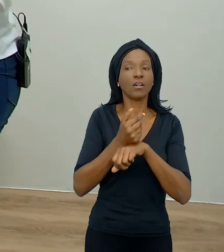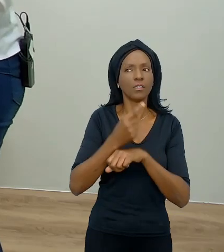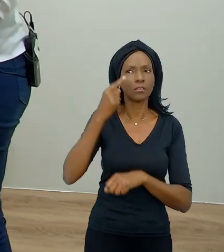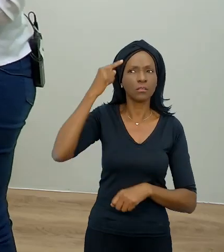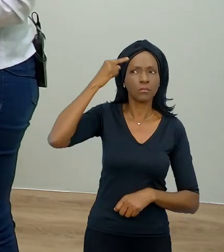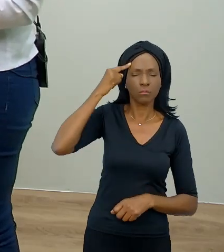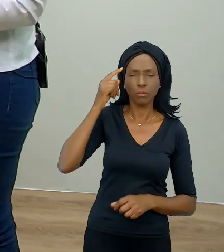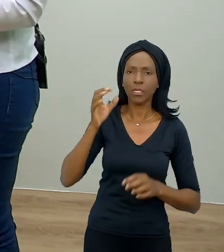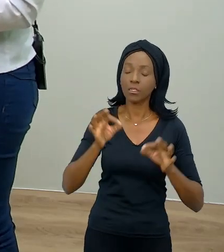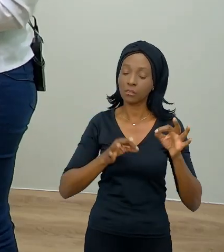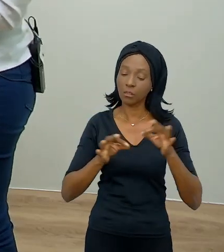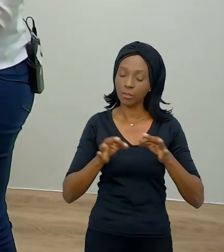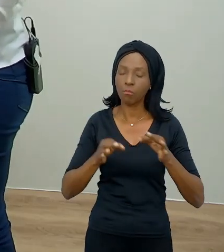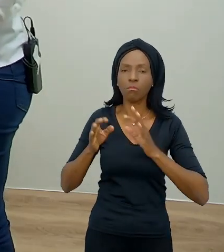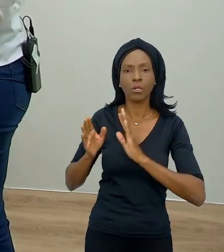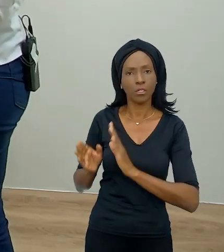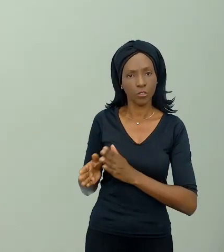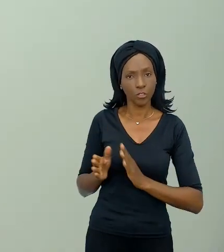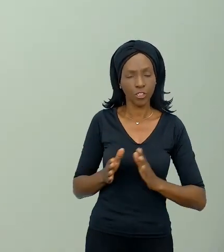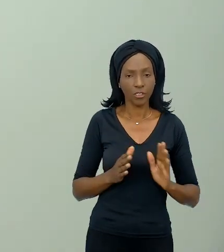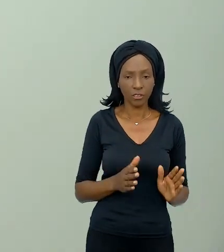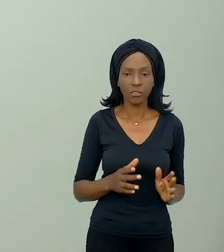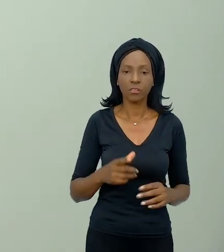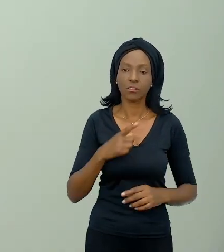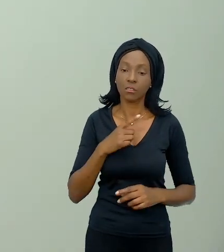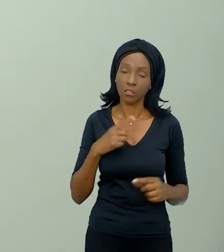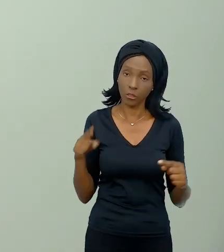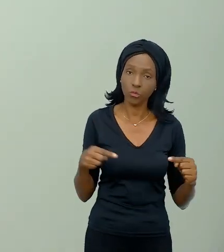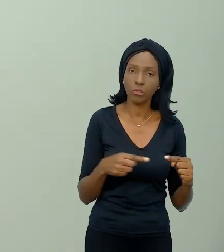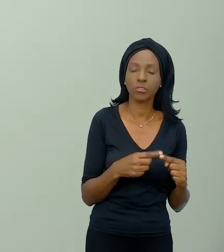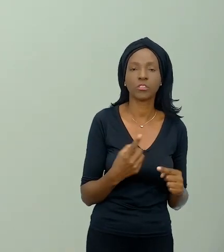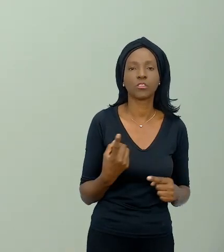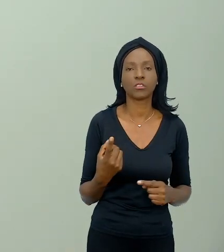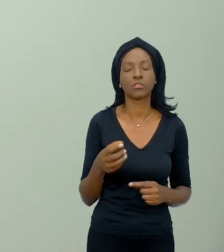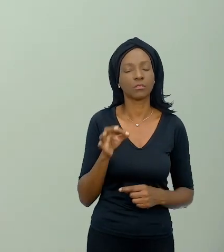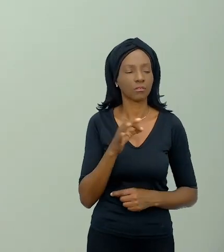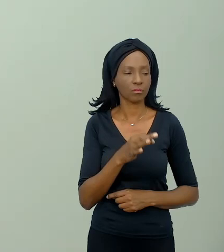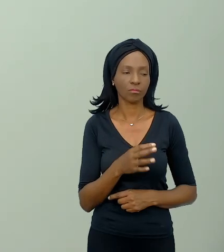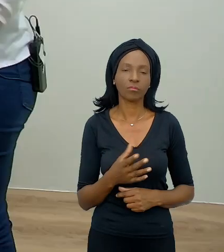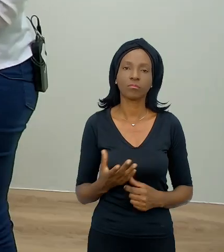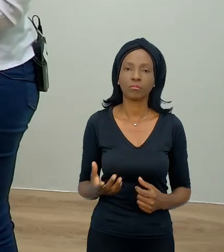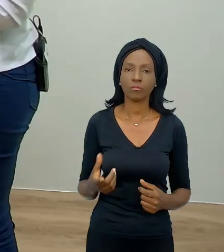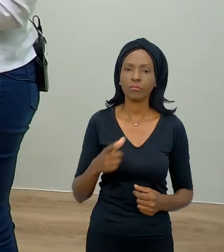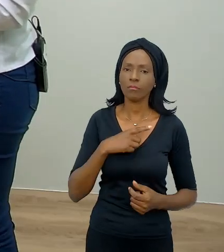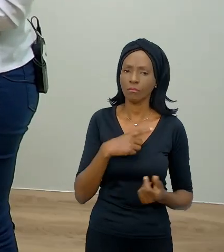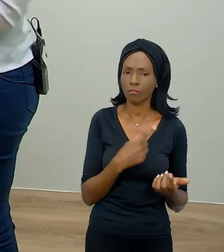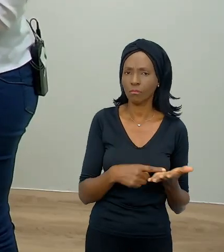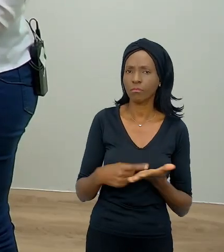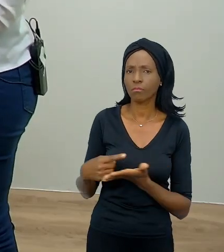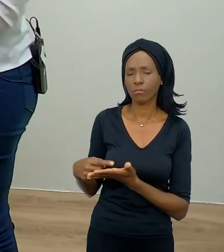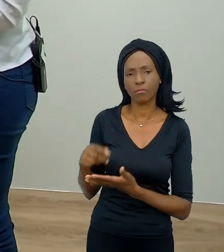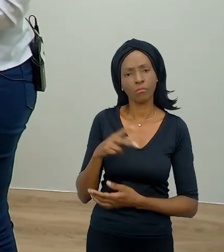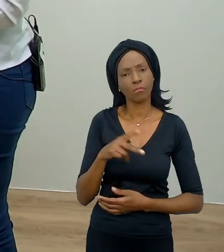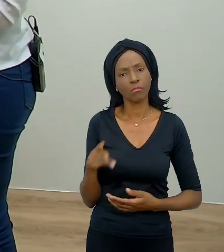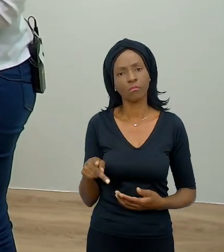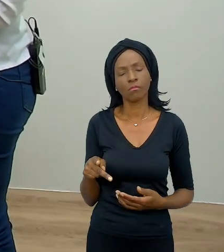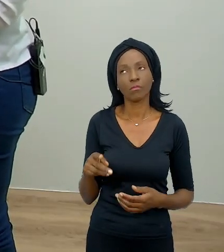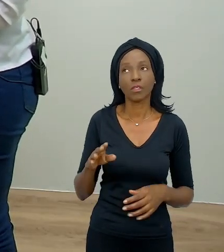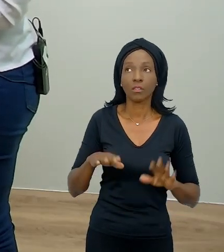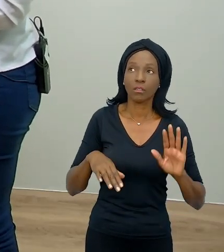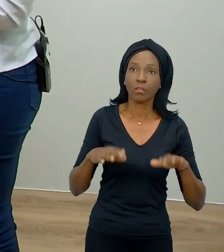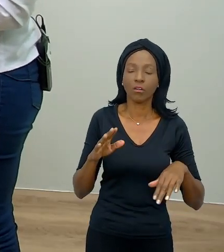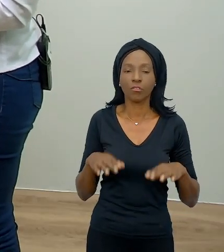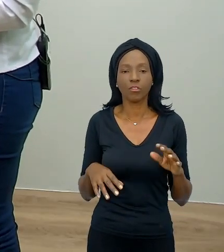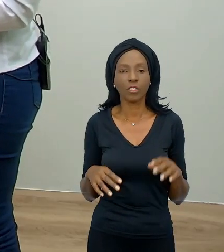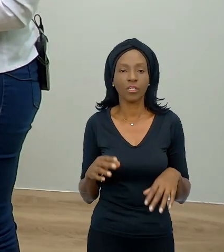ser organizado. Tem que ter intencionalidade. Exatamente, né? Então, é um tipo de planejamento, professora Jaqueline, que talvez ele